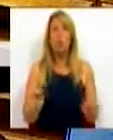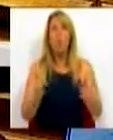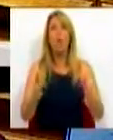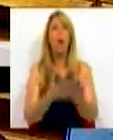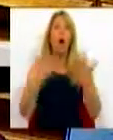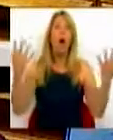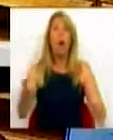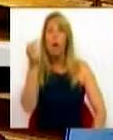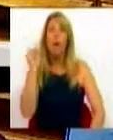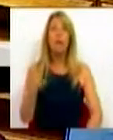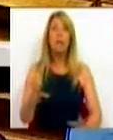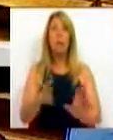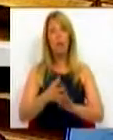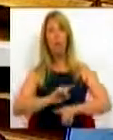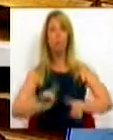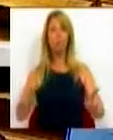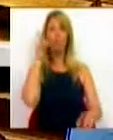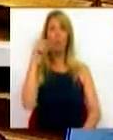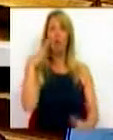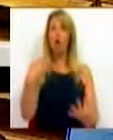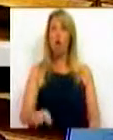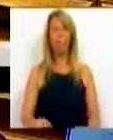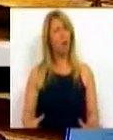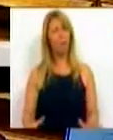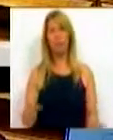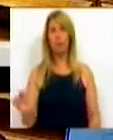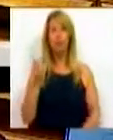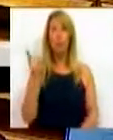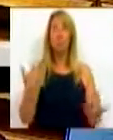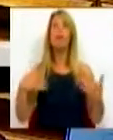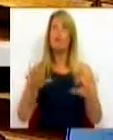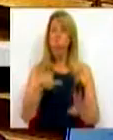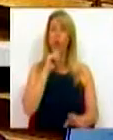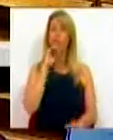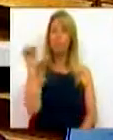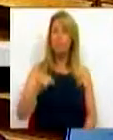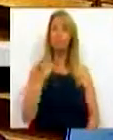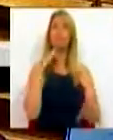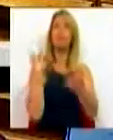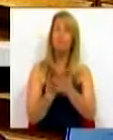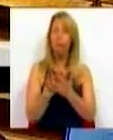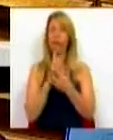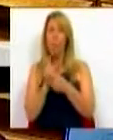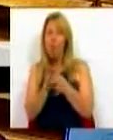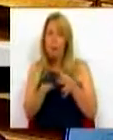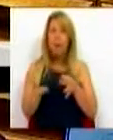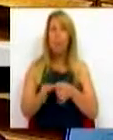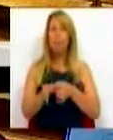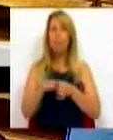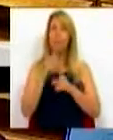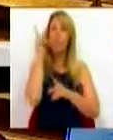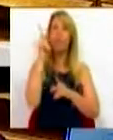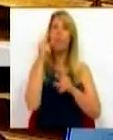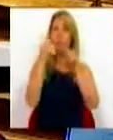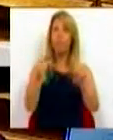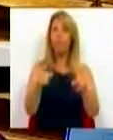uma vida quase normal, mas uma oportunidade para uma readequação para uma vida diferente. É